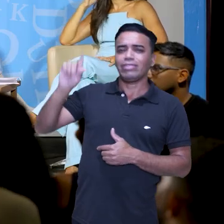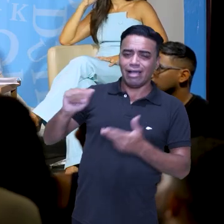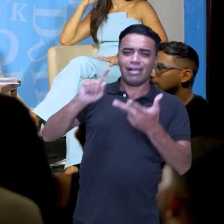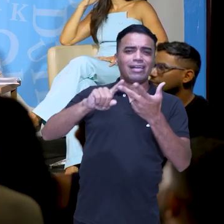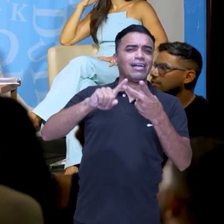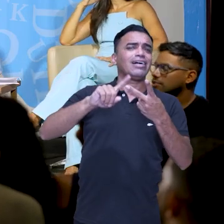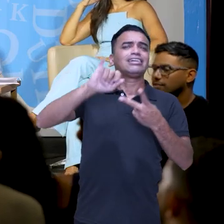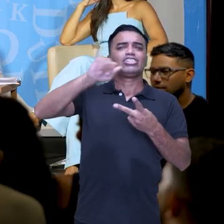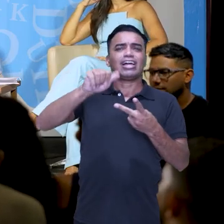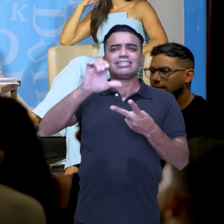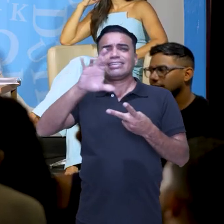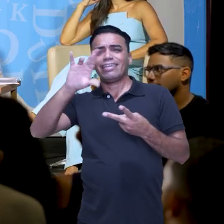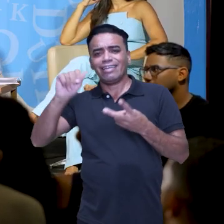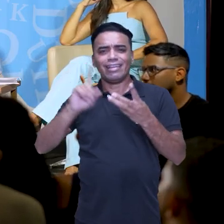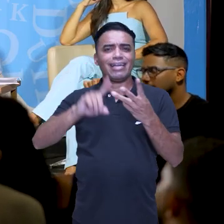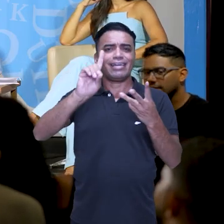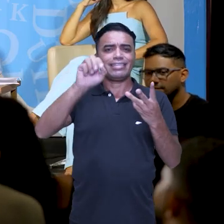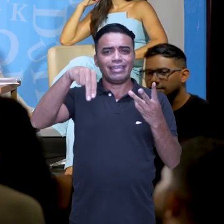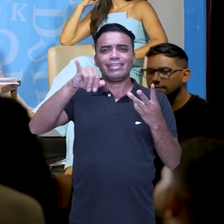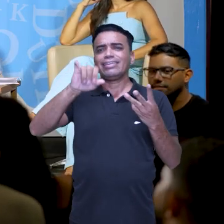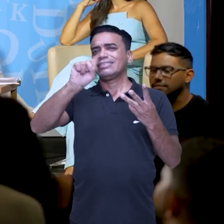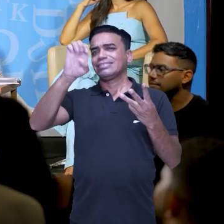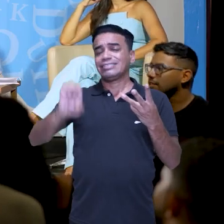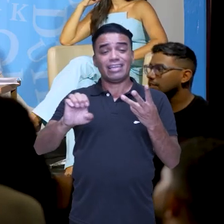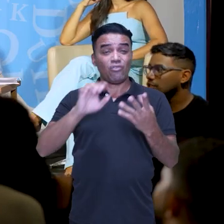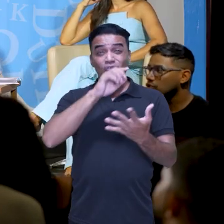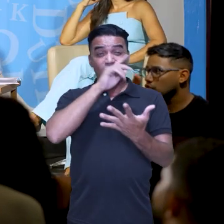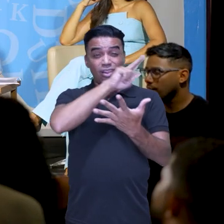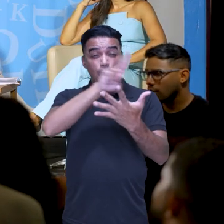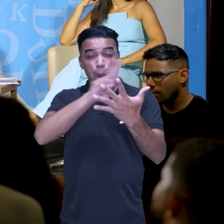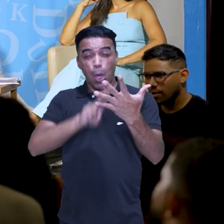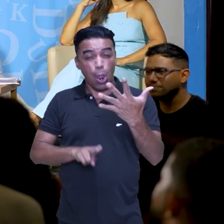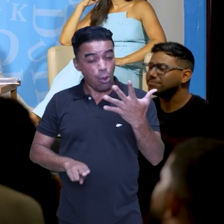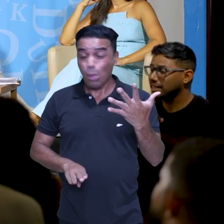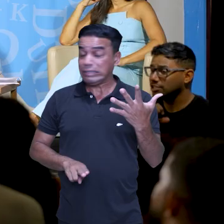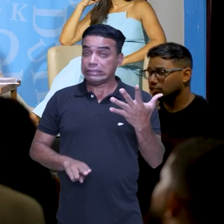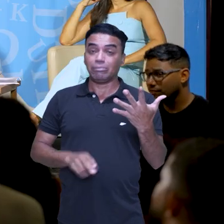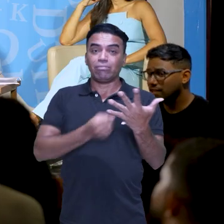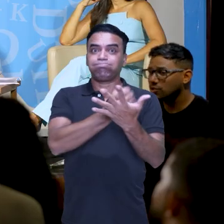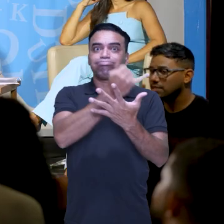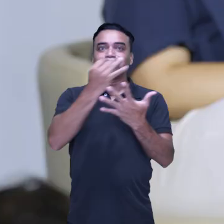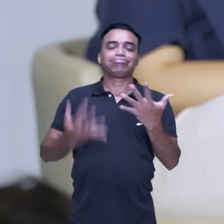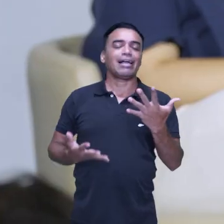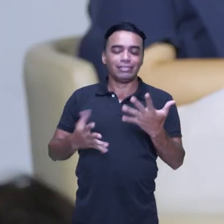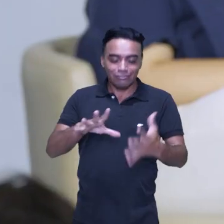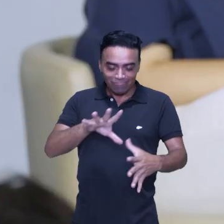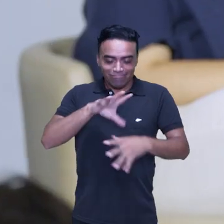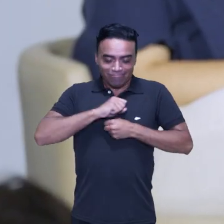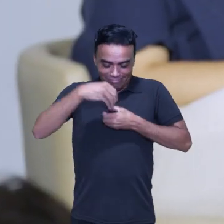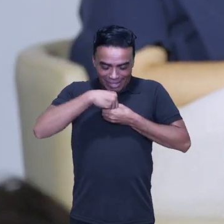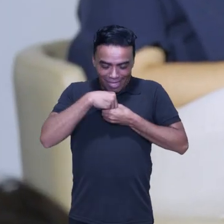todos vocês, Denise... não vou citar porque, enfim, são muitos, né? Mas eu carrego vocês no